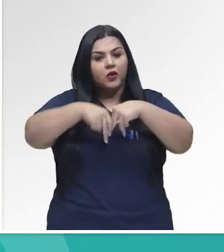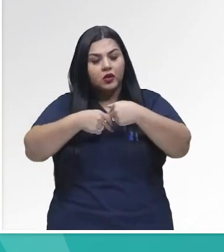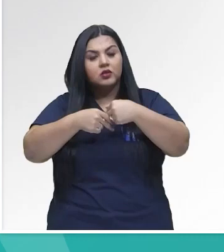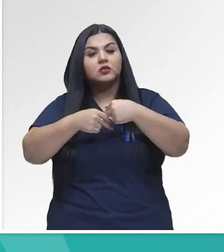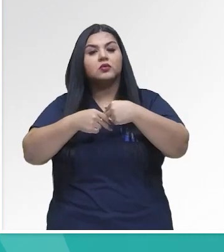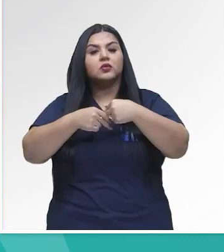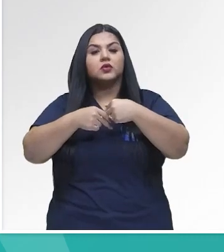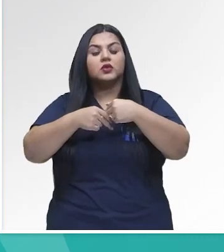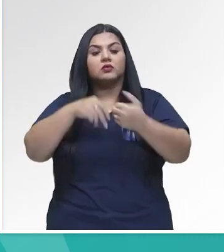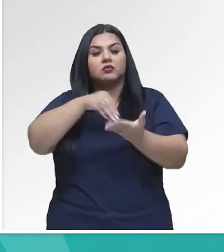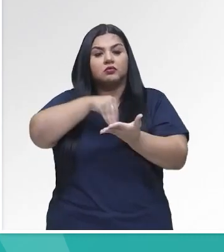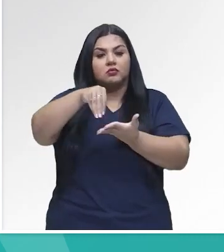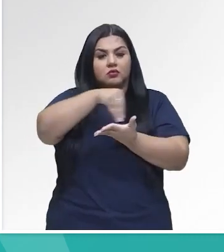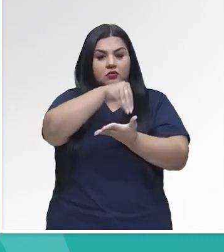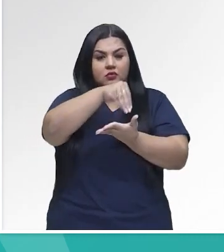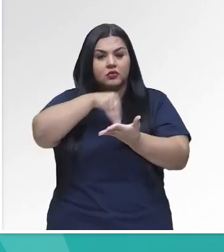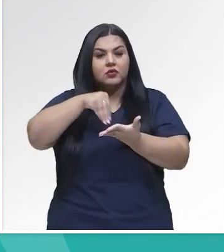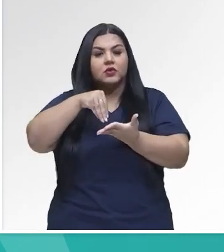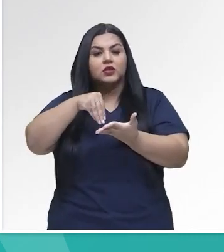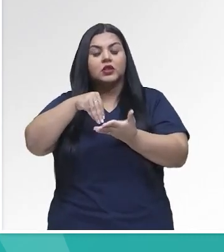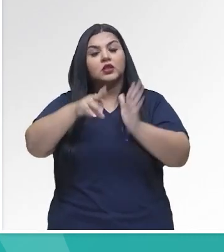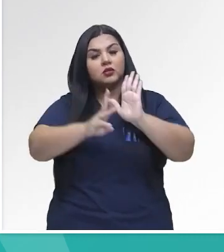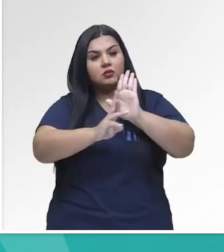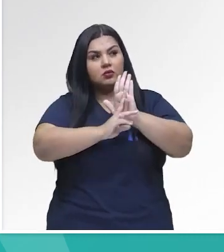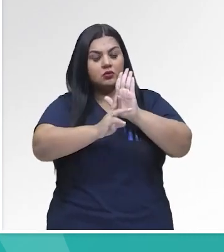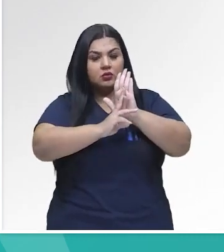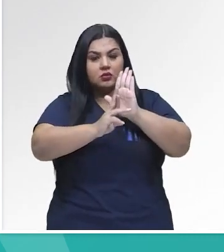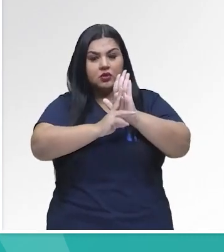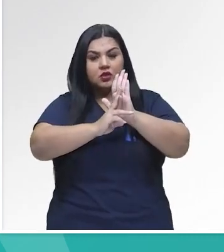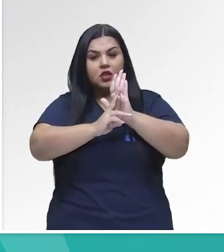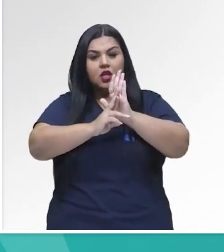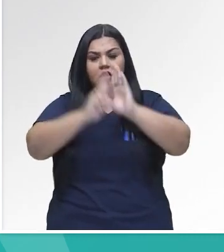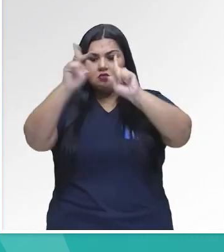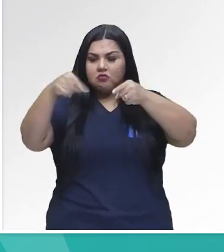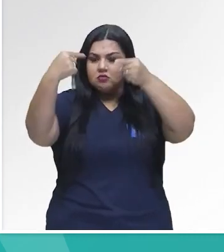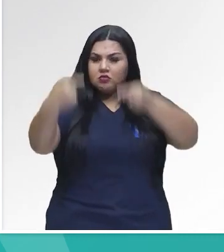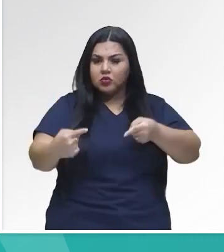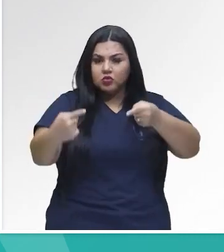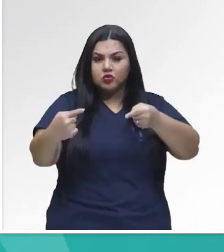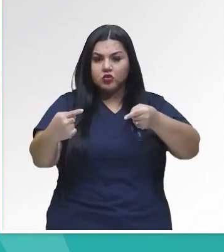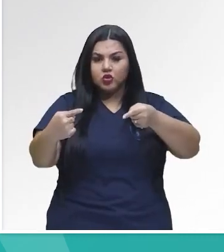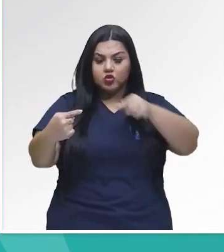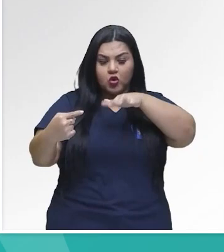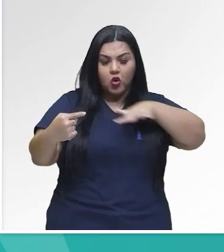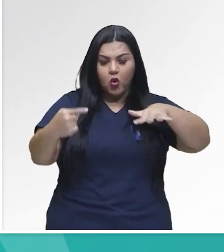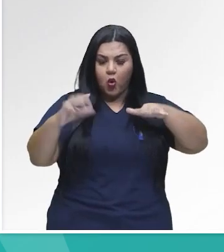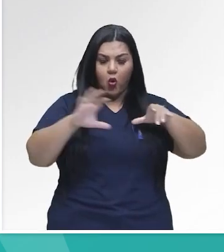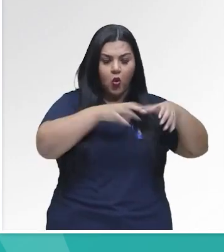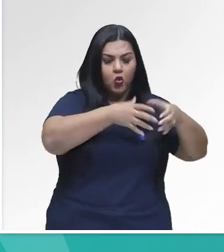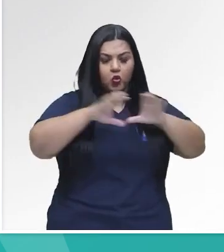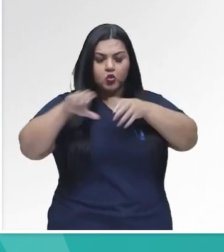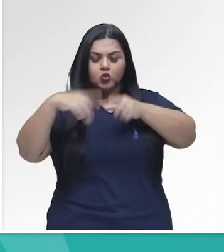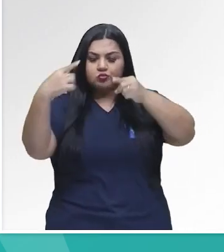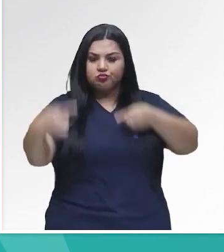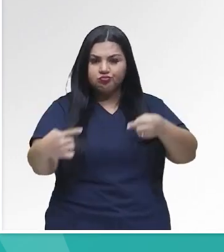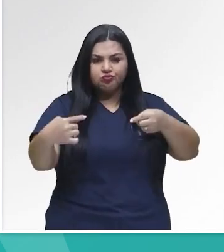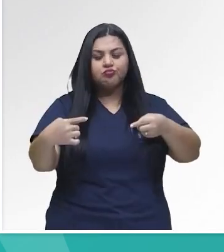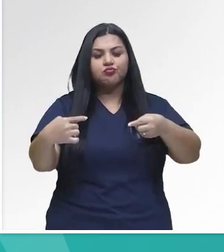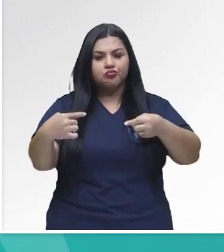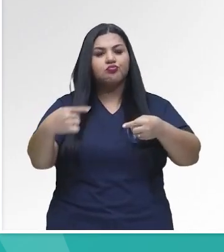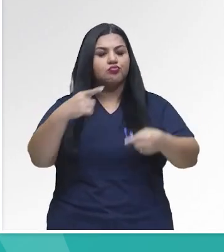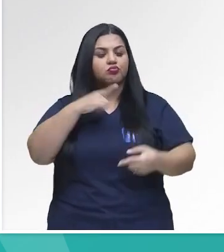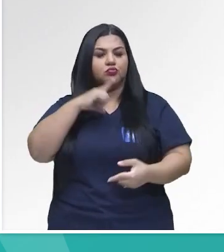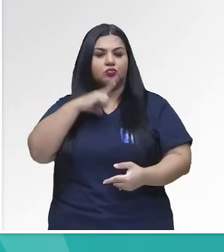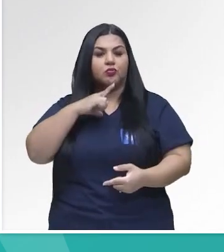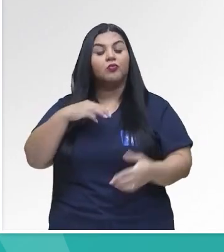que o xadrez, ele representa a batalha entre 2 exércitos, como nós vamos ver,